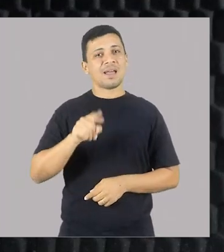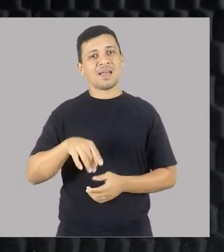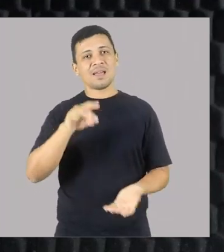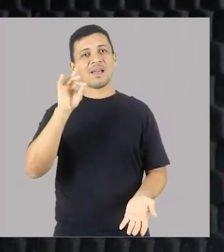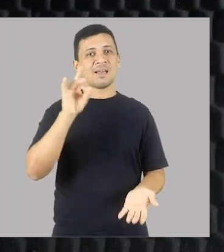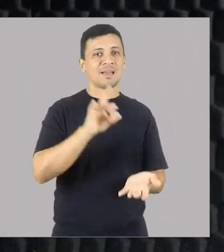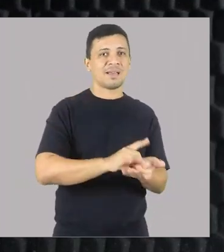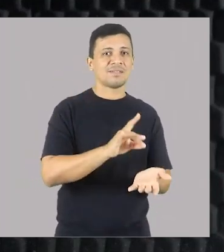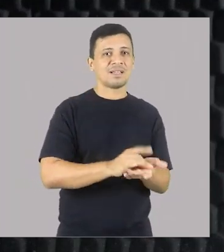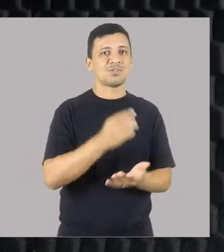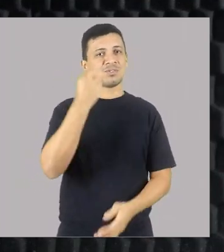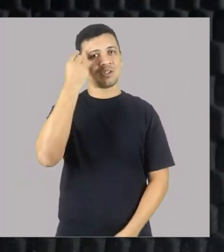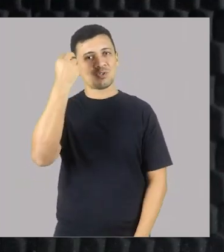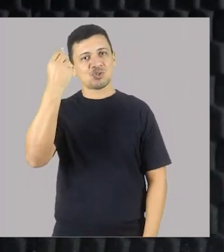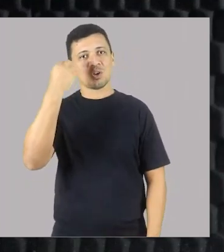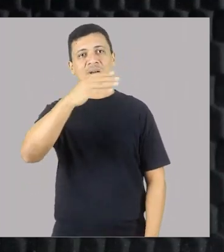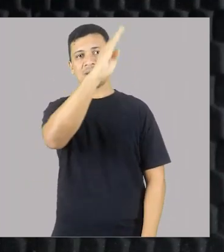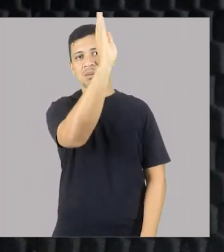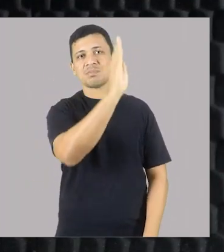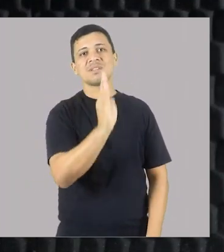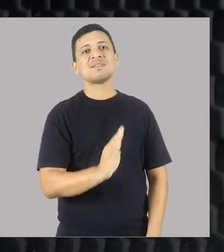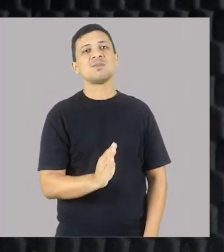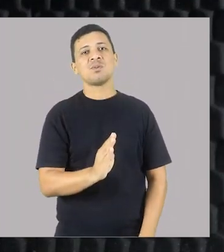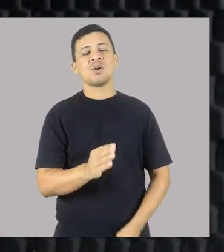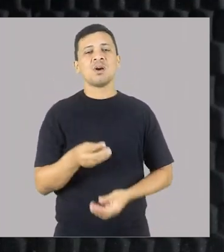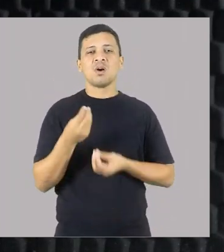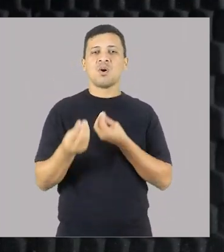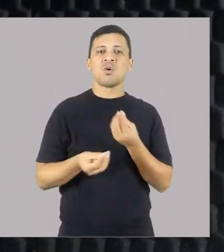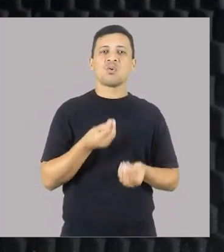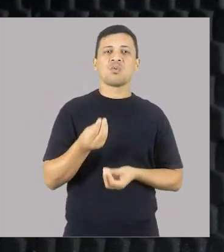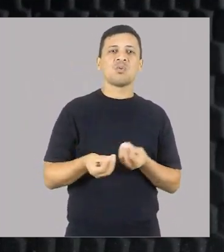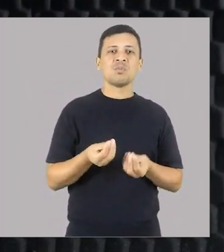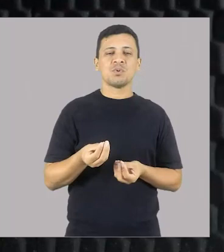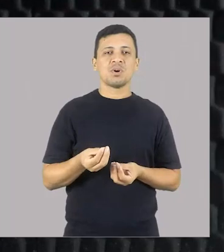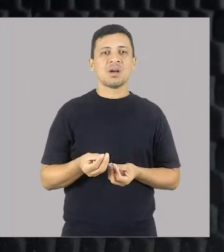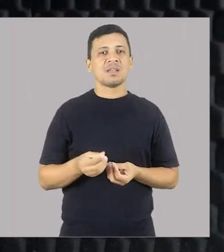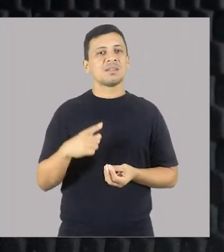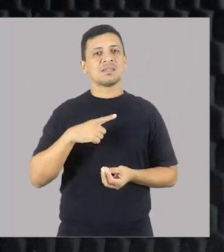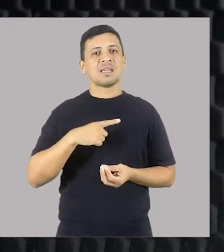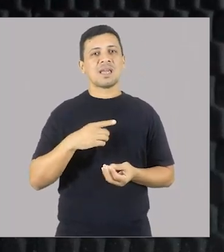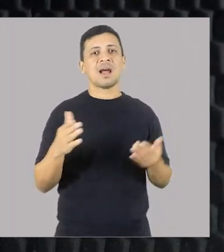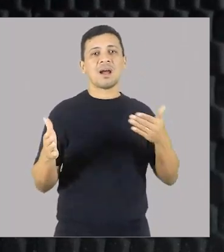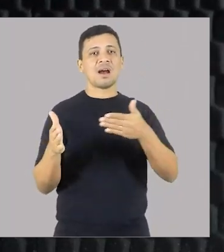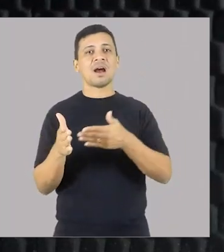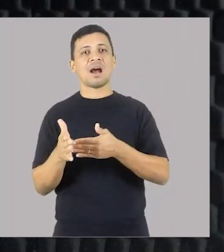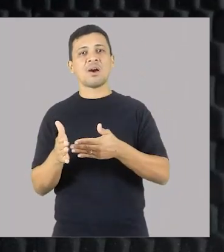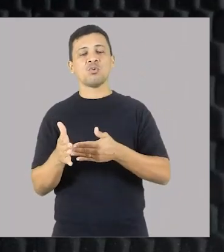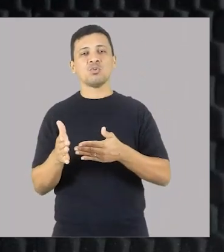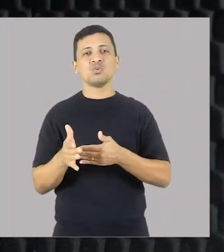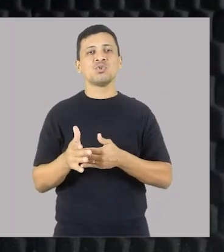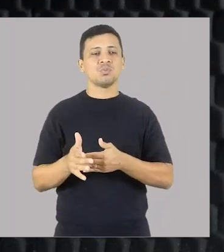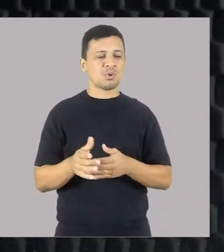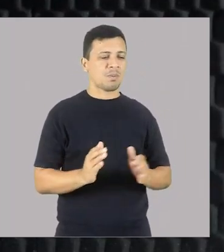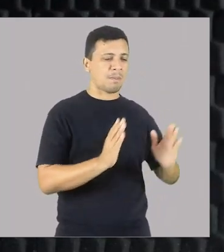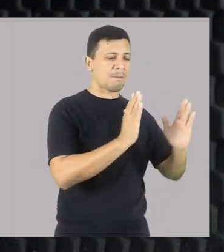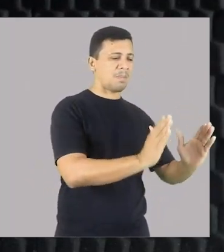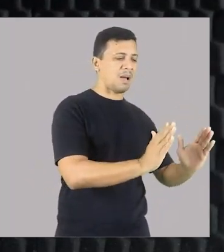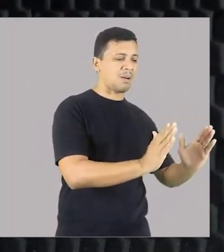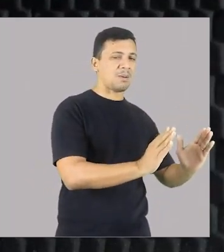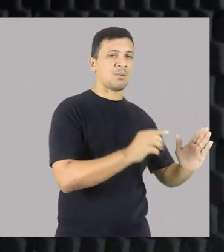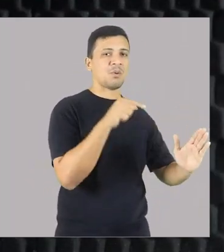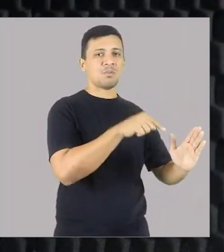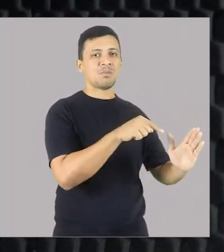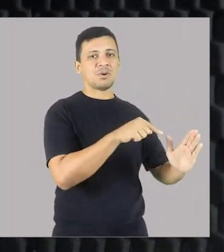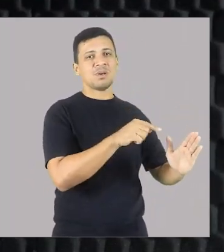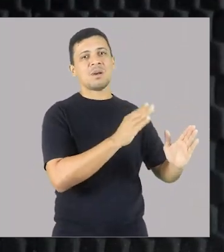Mas discutir essa realidade durante a última fase da monarquia brasileira, que é o Segundo